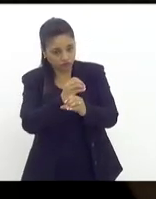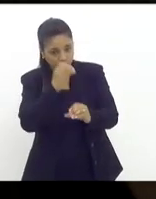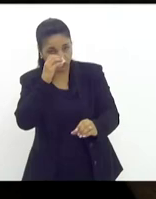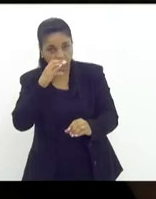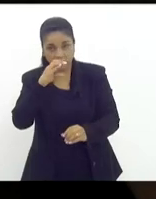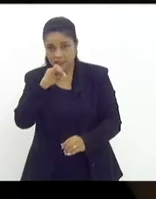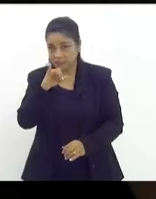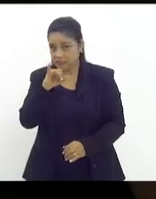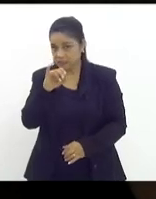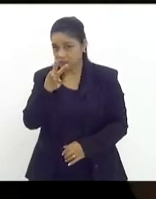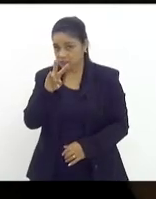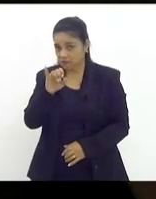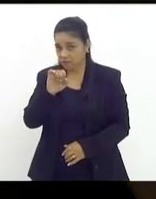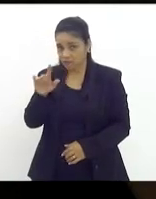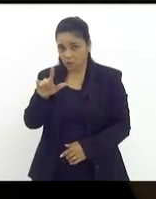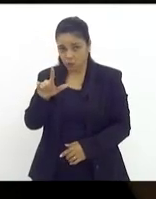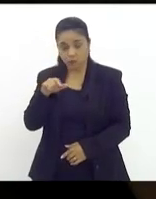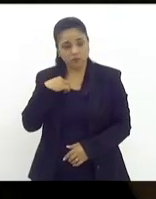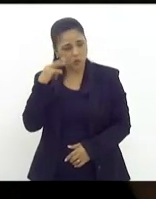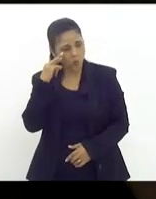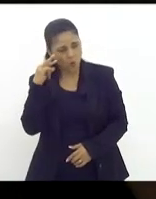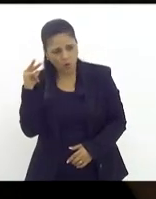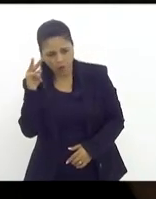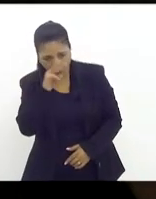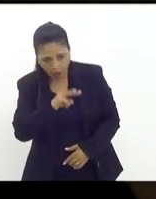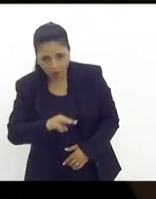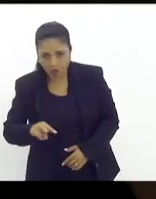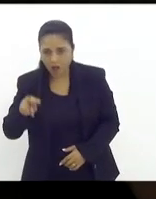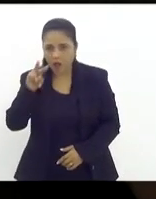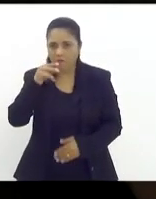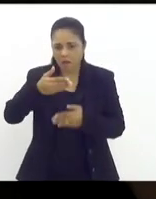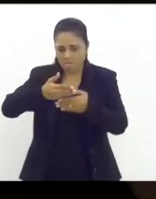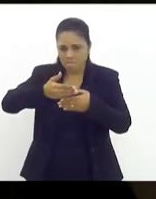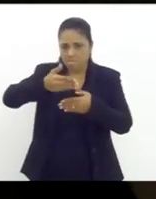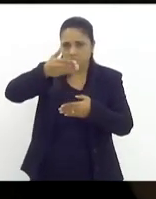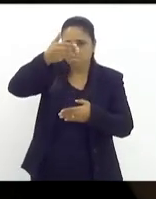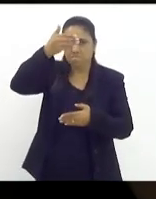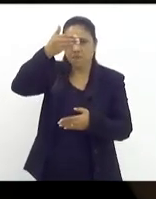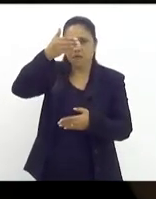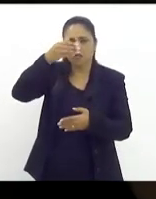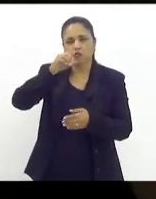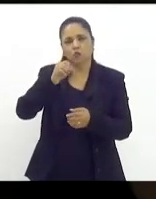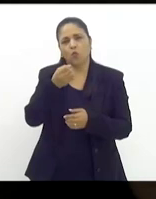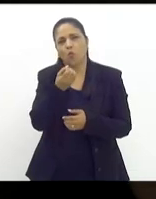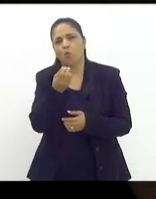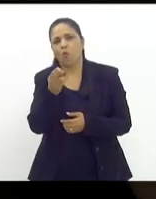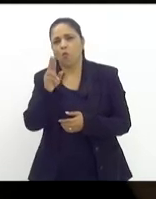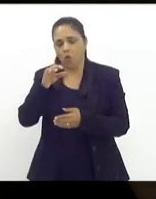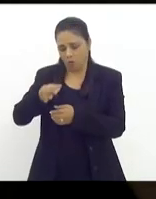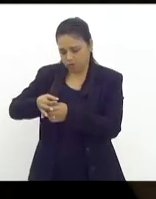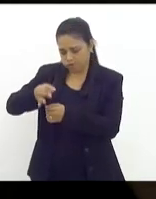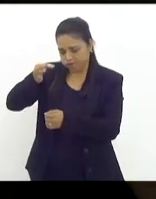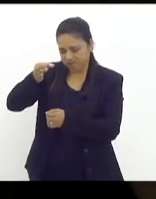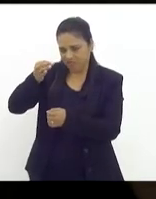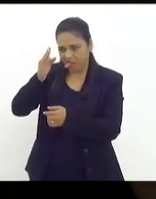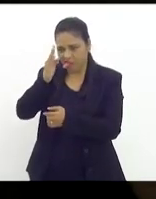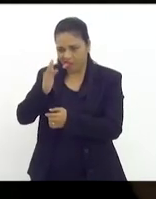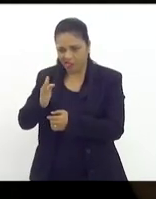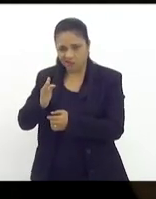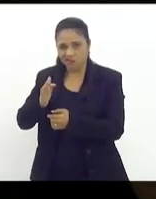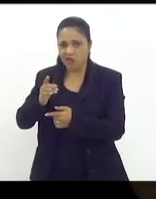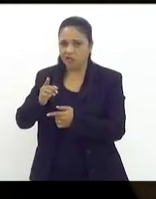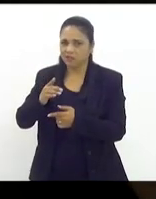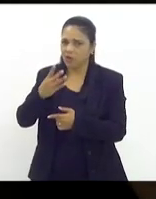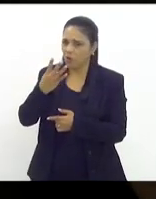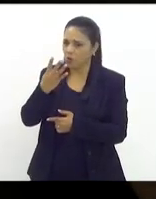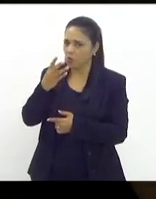se eu olhar visualmente e vi uma parede ou um pilar trincado a 45 graus, eu